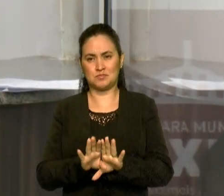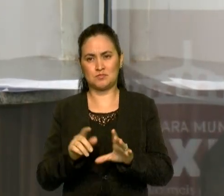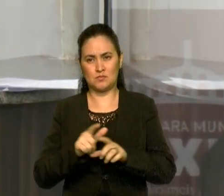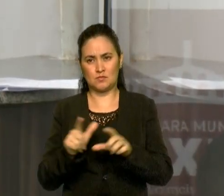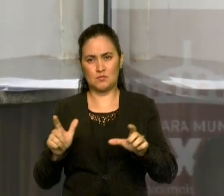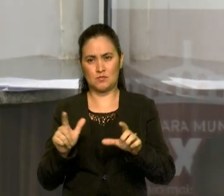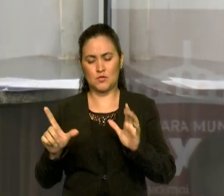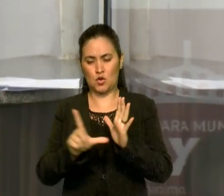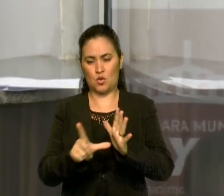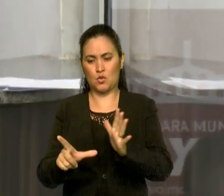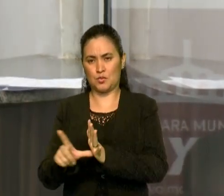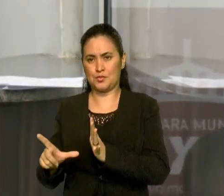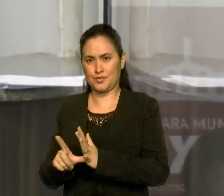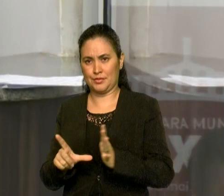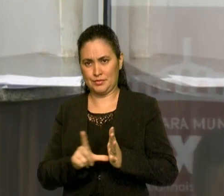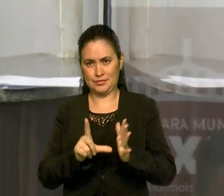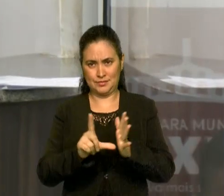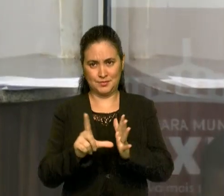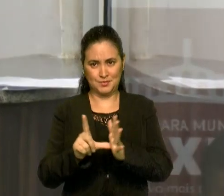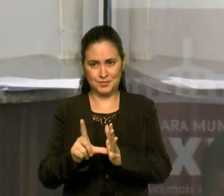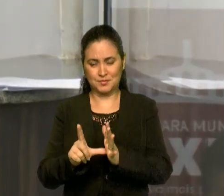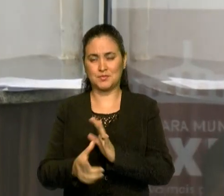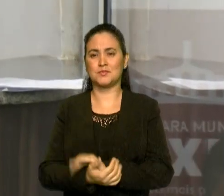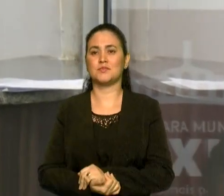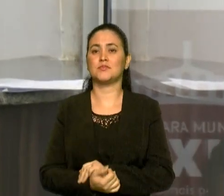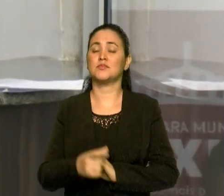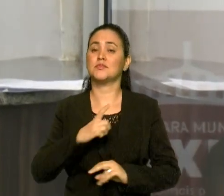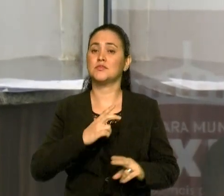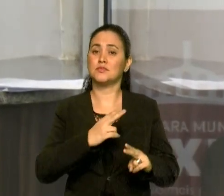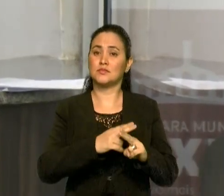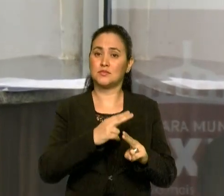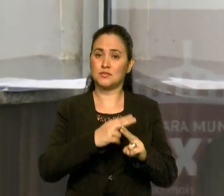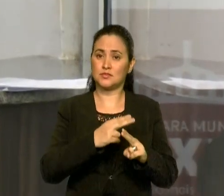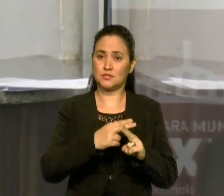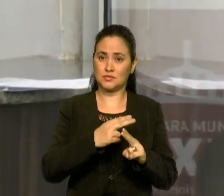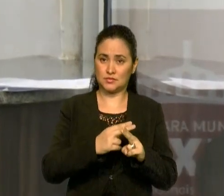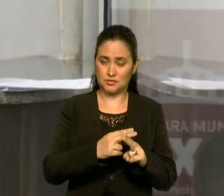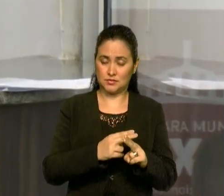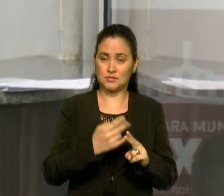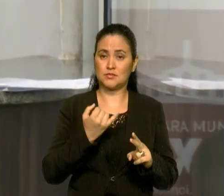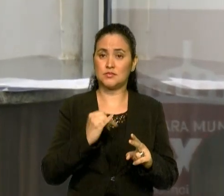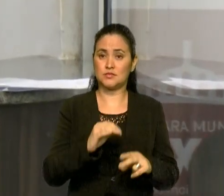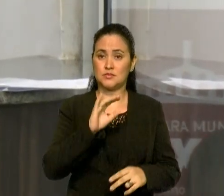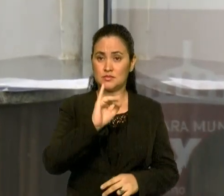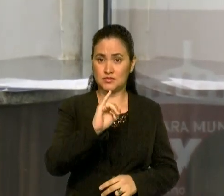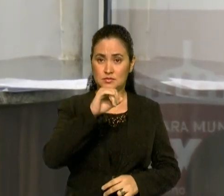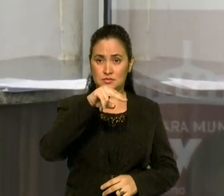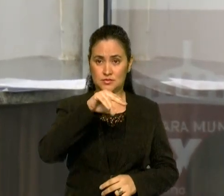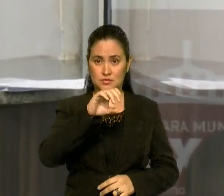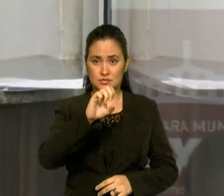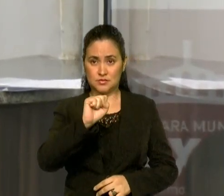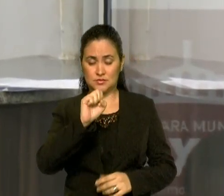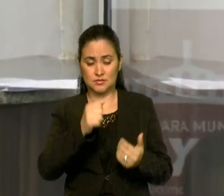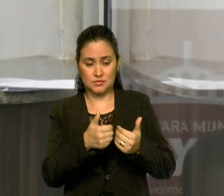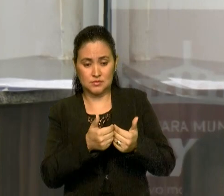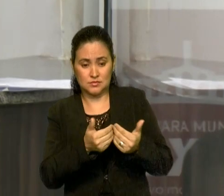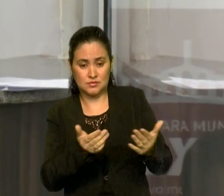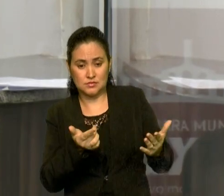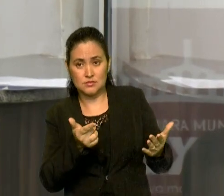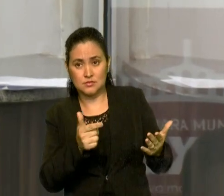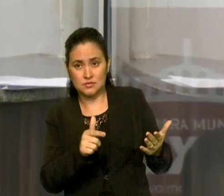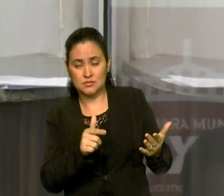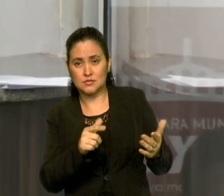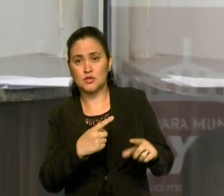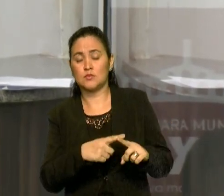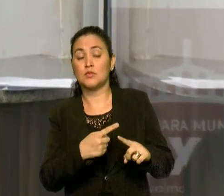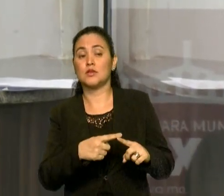Gentil. Porque temos a Caixa Econômica e com a reativação, porque o nosso INSS ele não atende só a